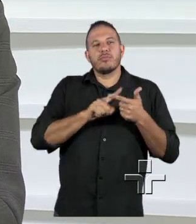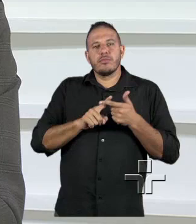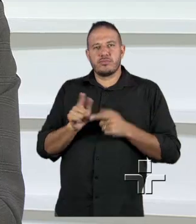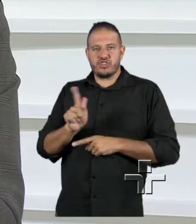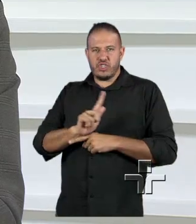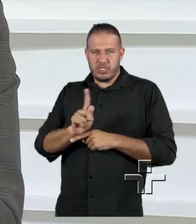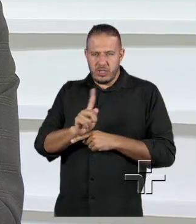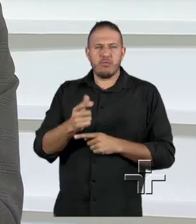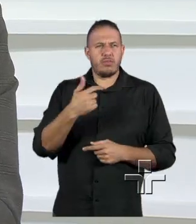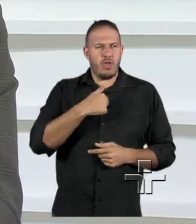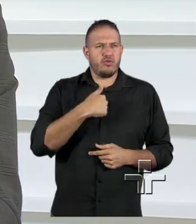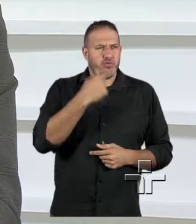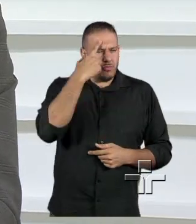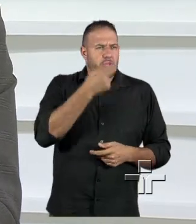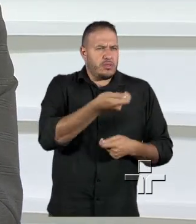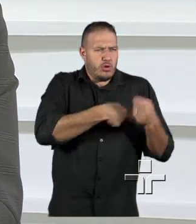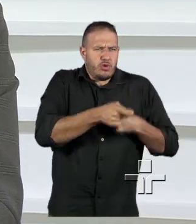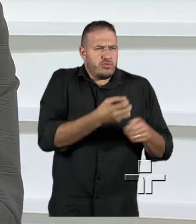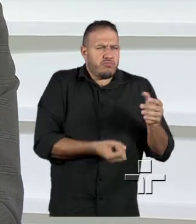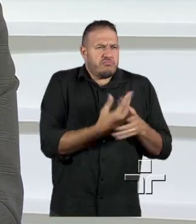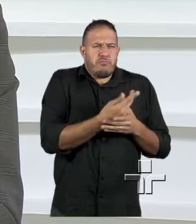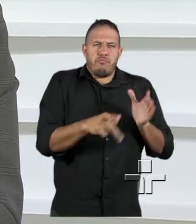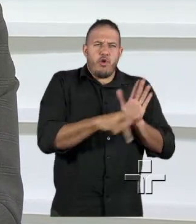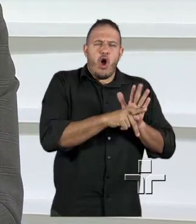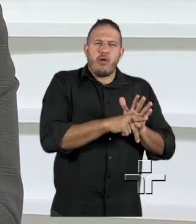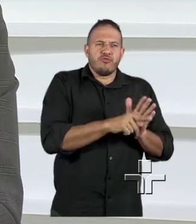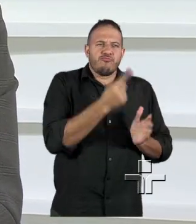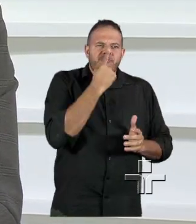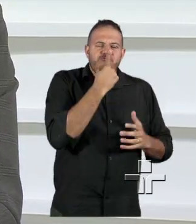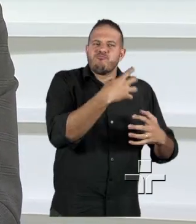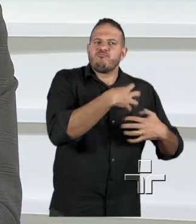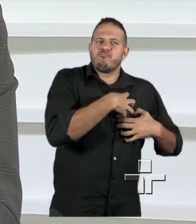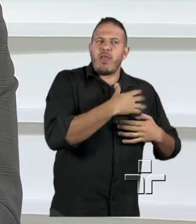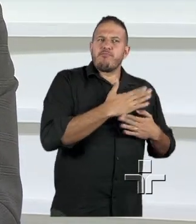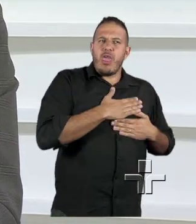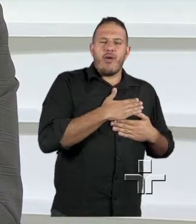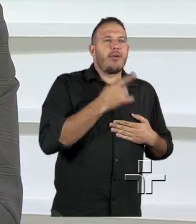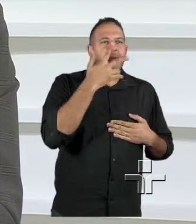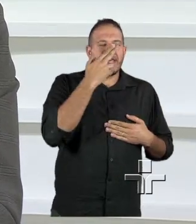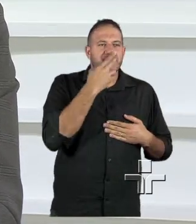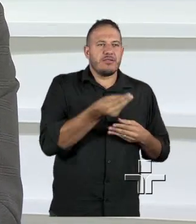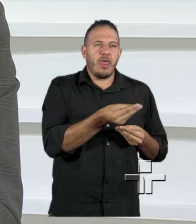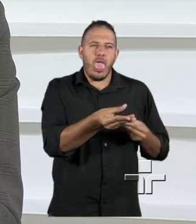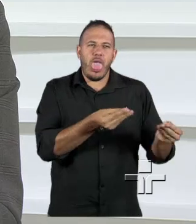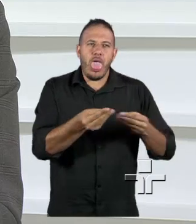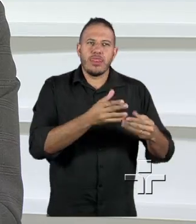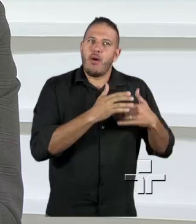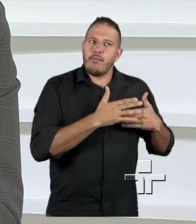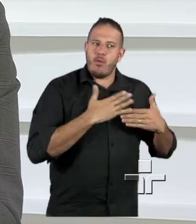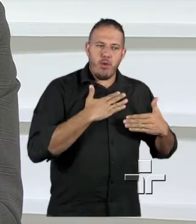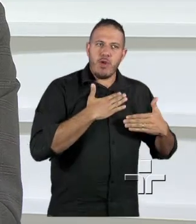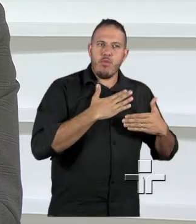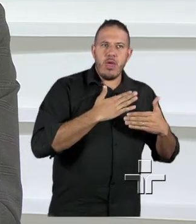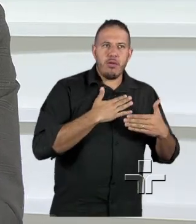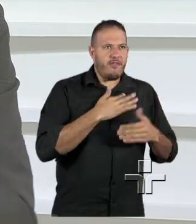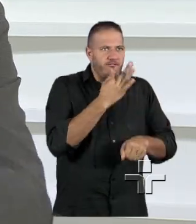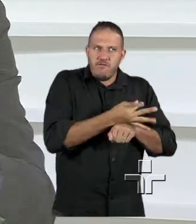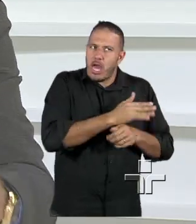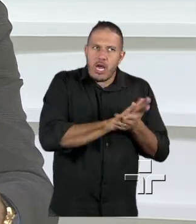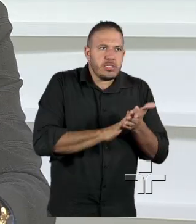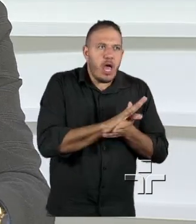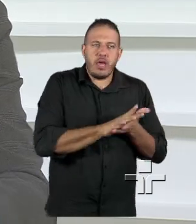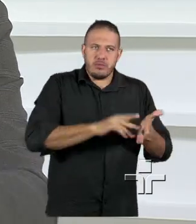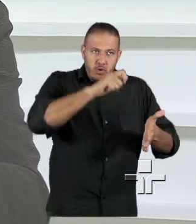negócio, o fundador, às vezes ele se apega de um jeito, não delega, não tira férias, não